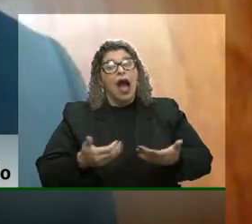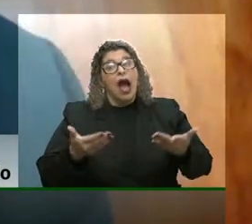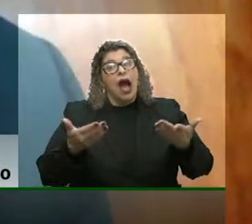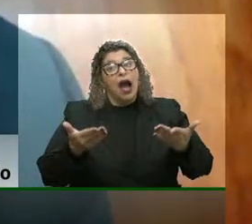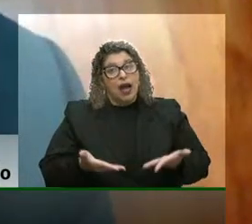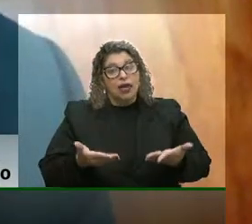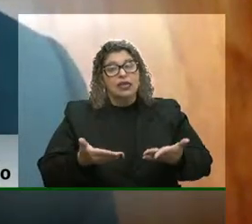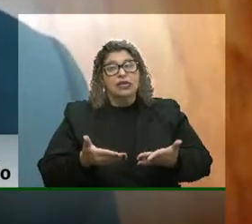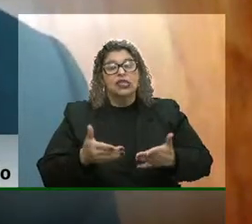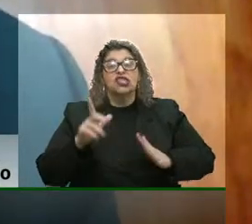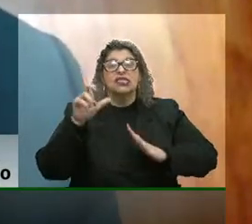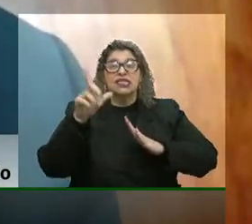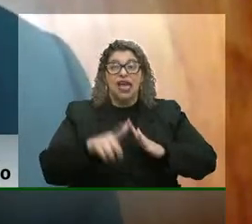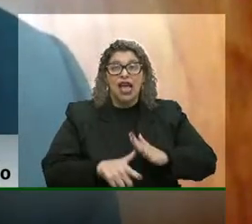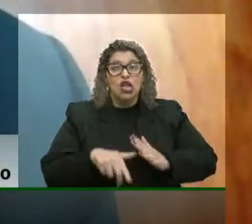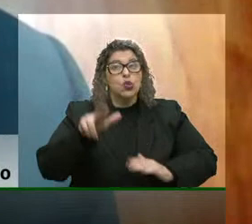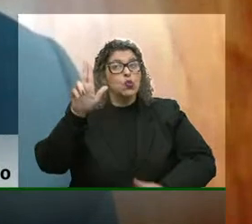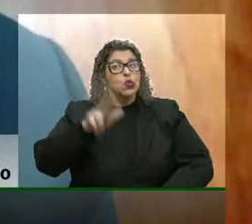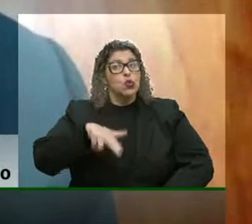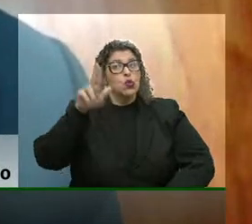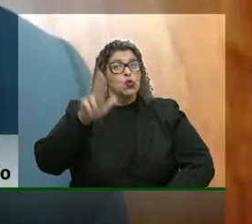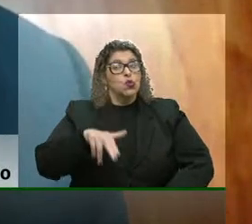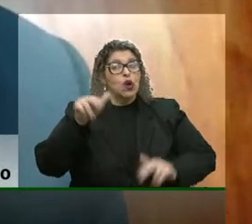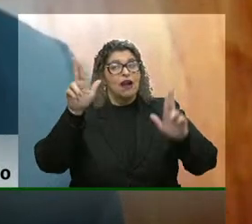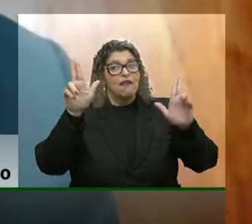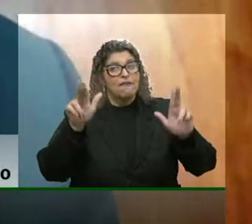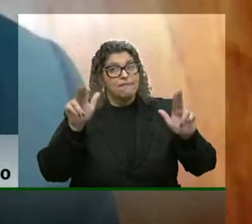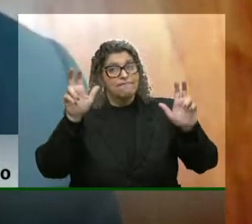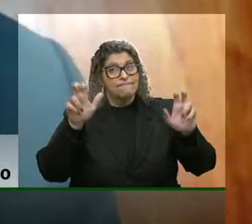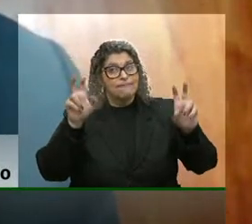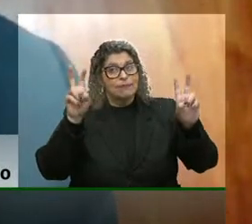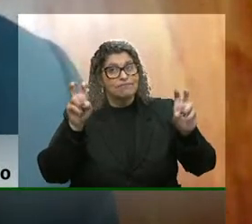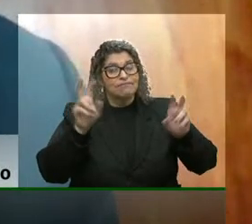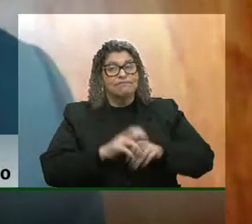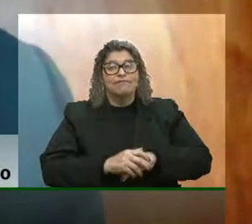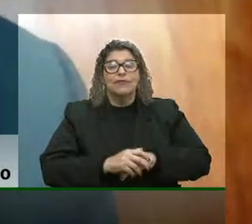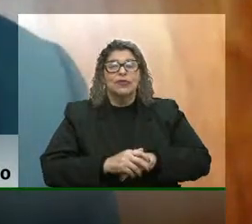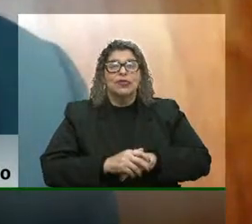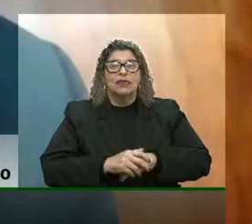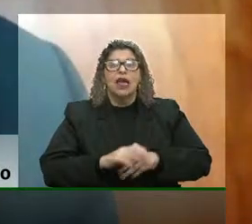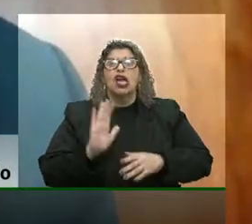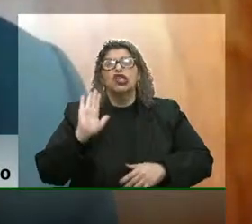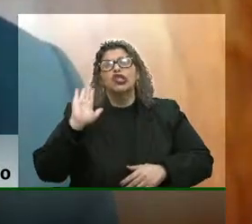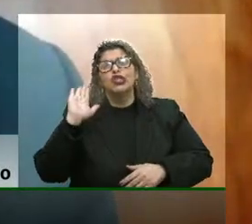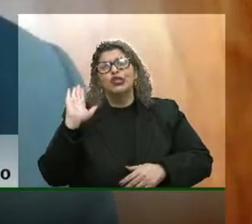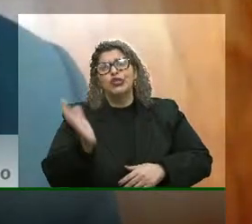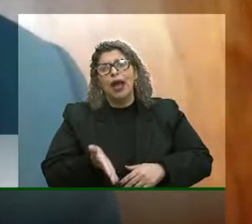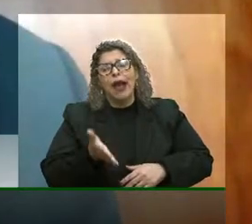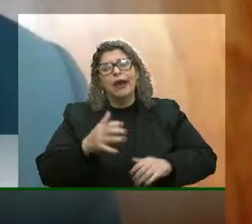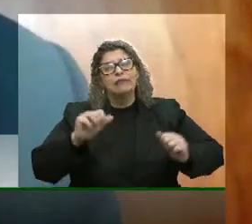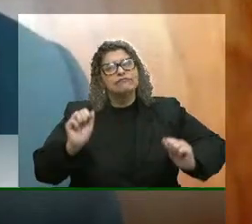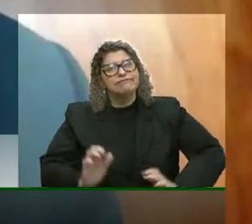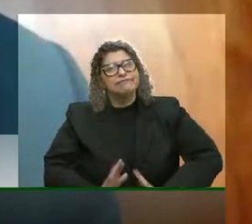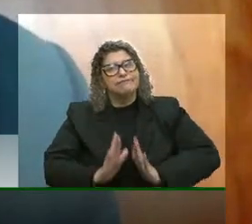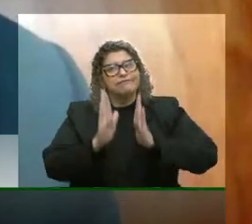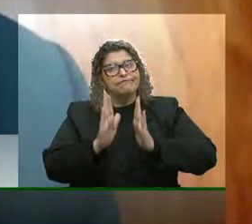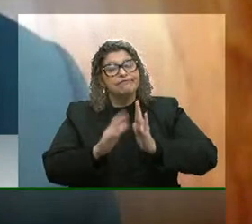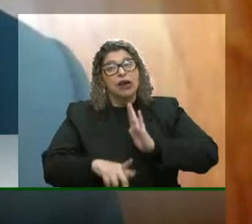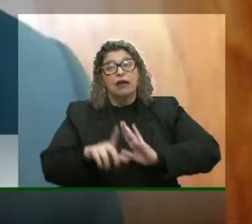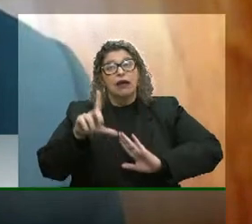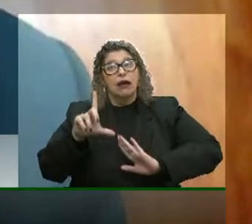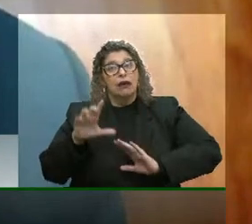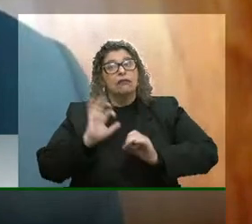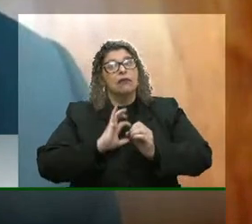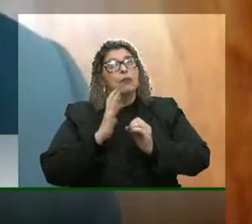né? Esse é um tema que, na nossa avaliação, já deveria ter sido enfrentado lá no início